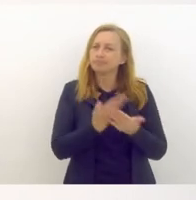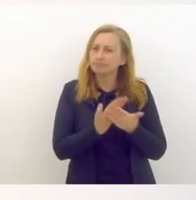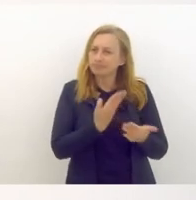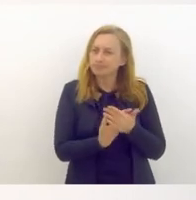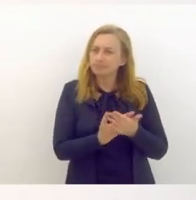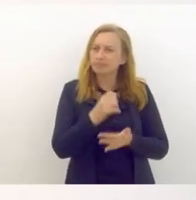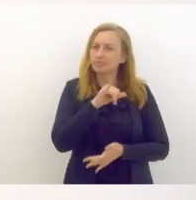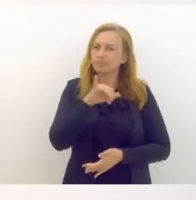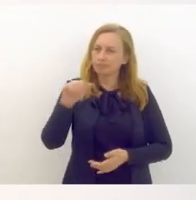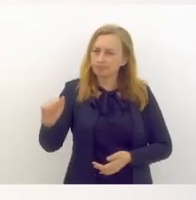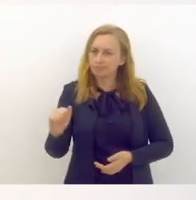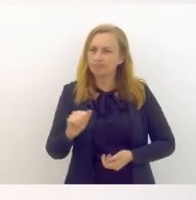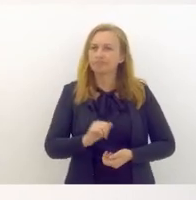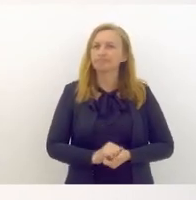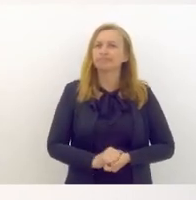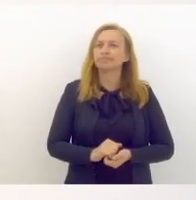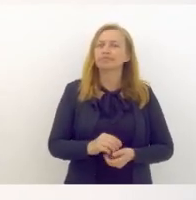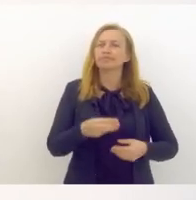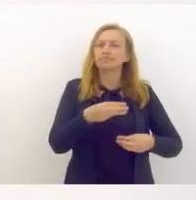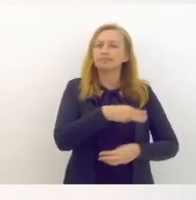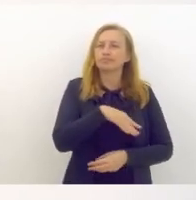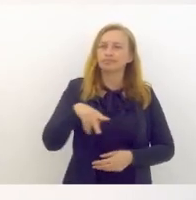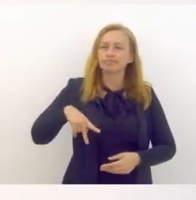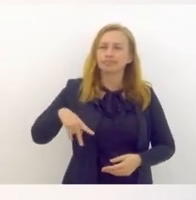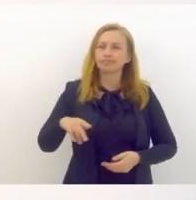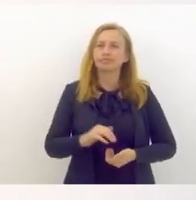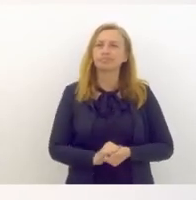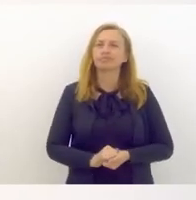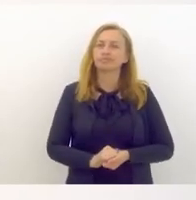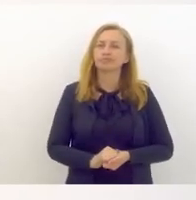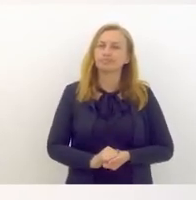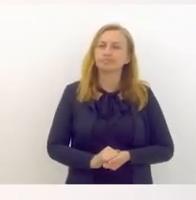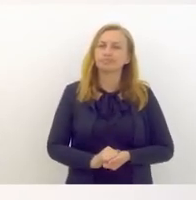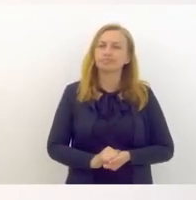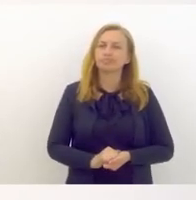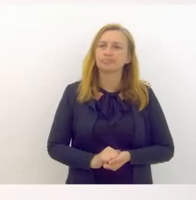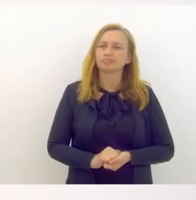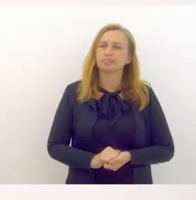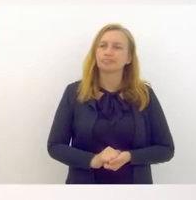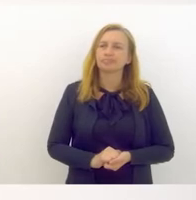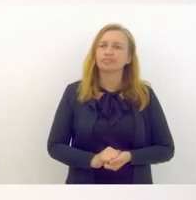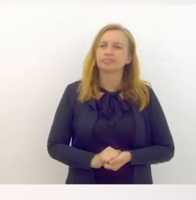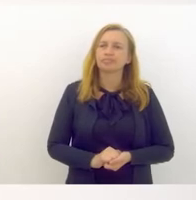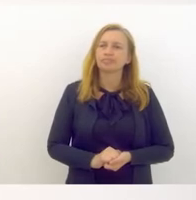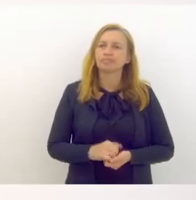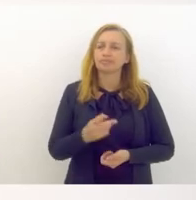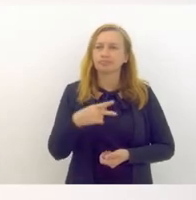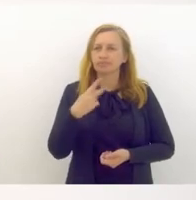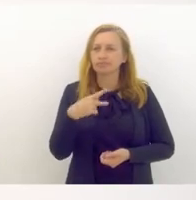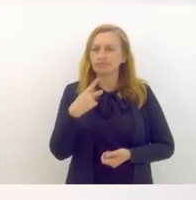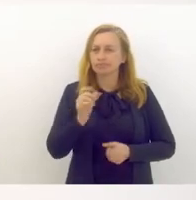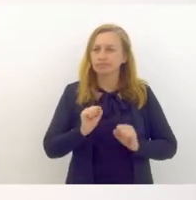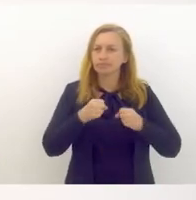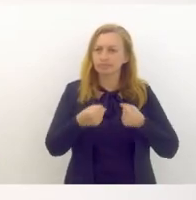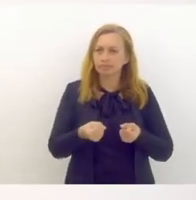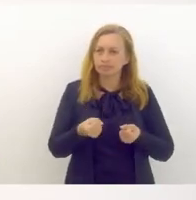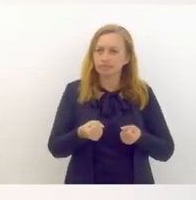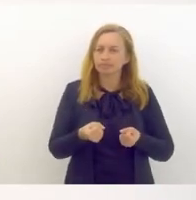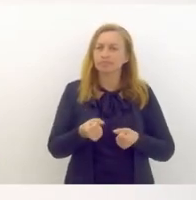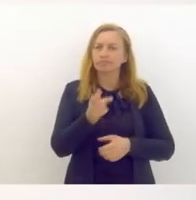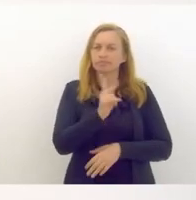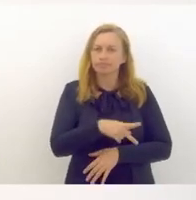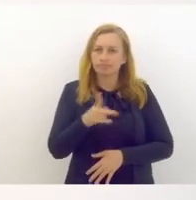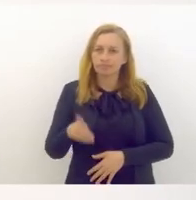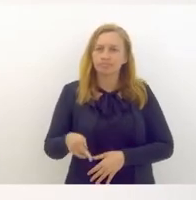pelo INEA, CMBio e pelo Ministério Público. Nós estamos falando, e reforço, né, a professora